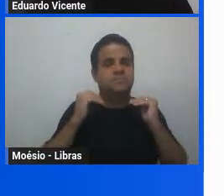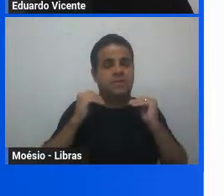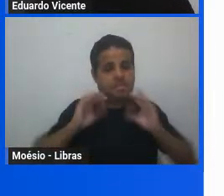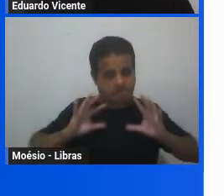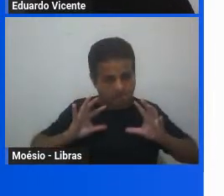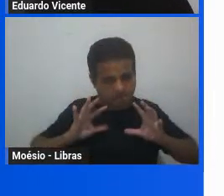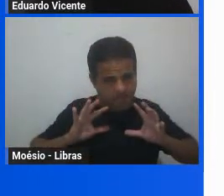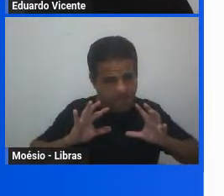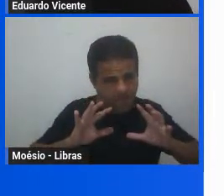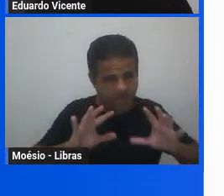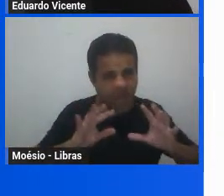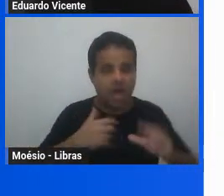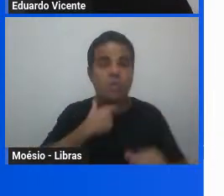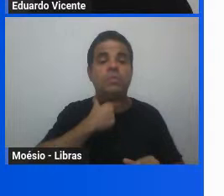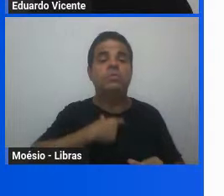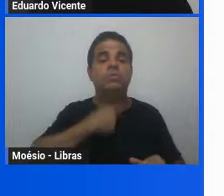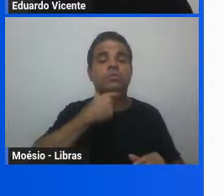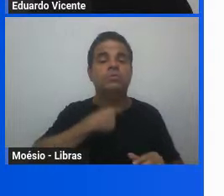a traqueia.